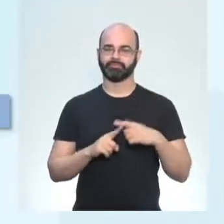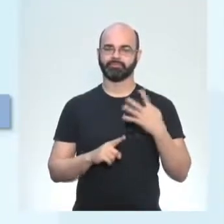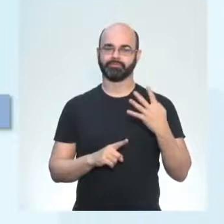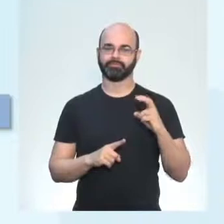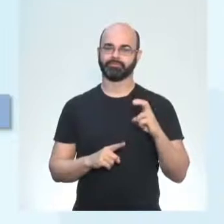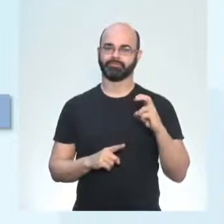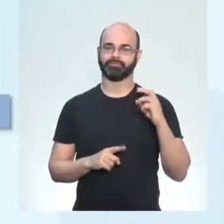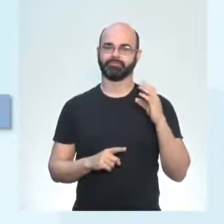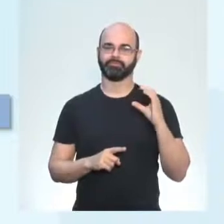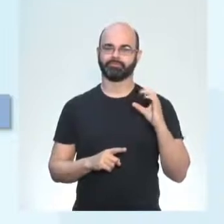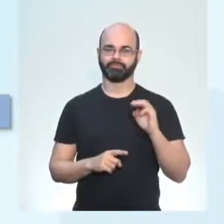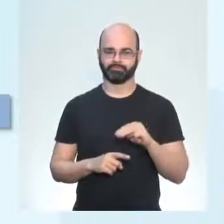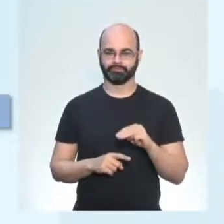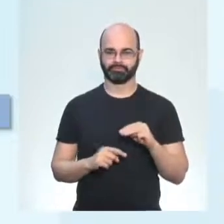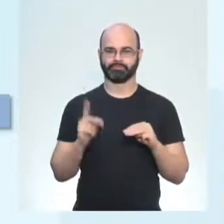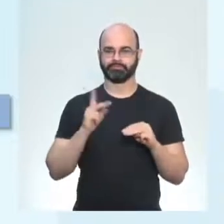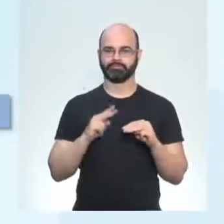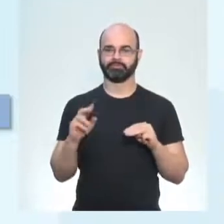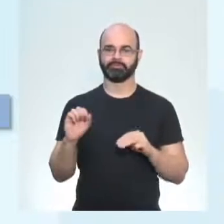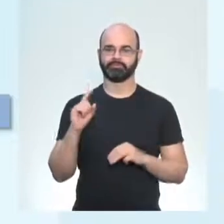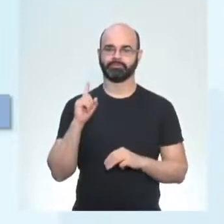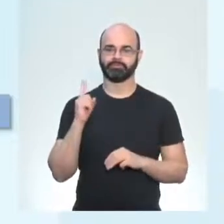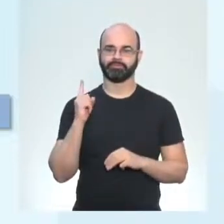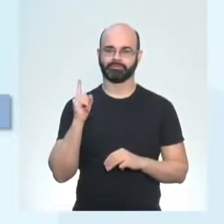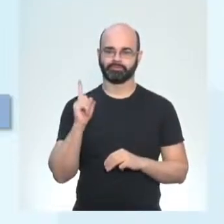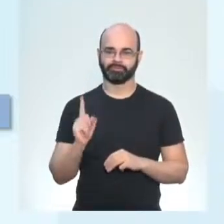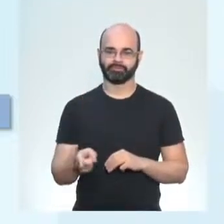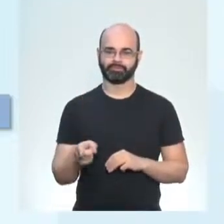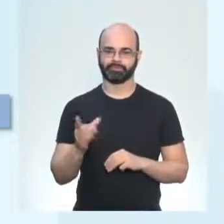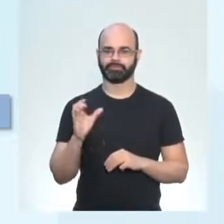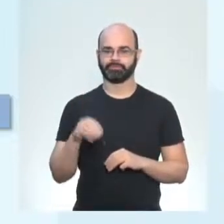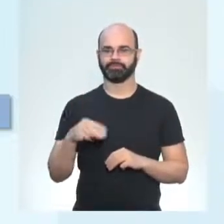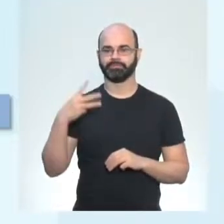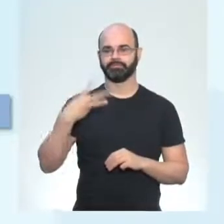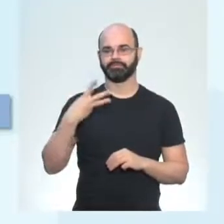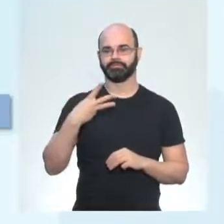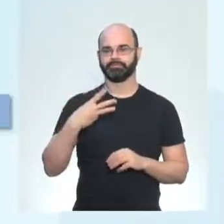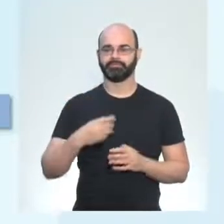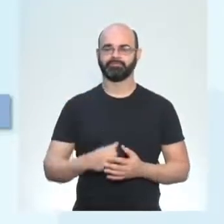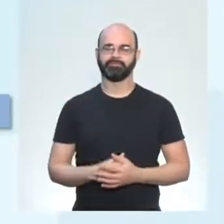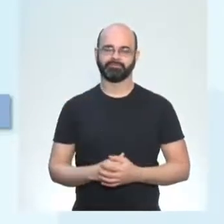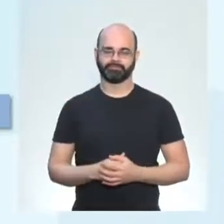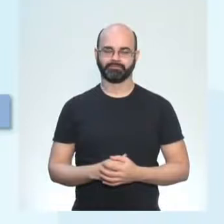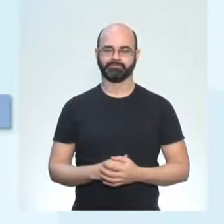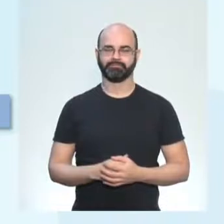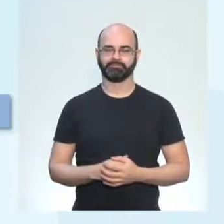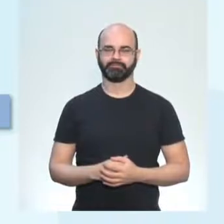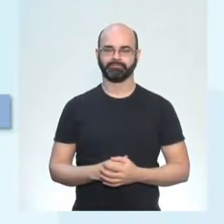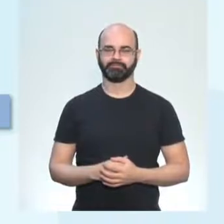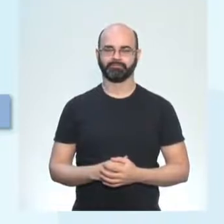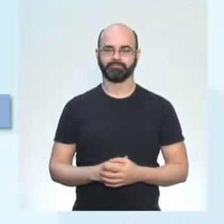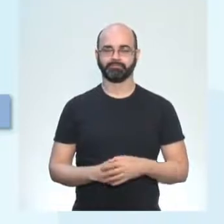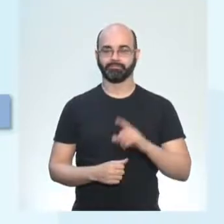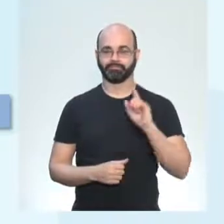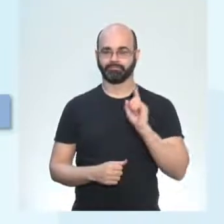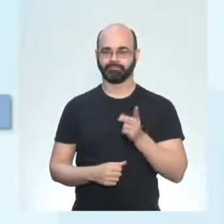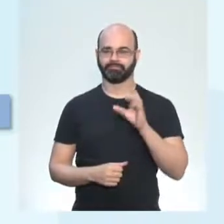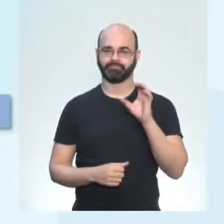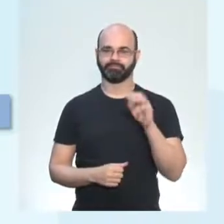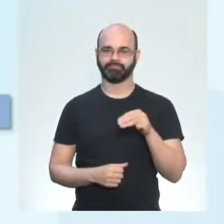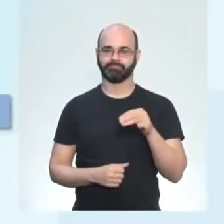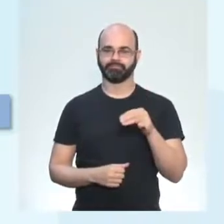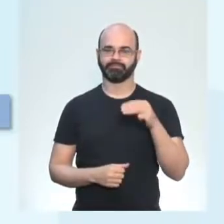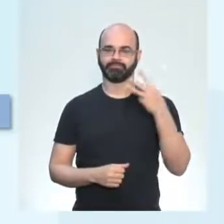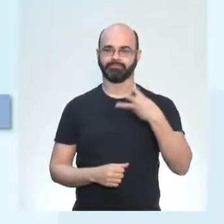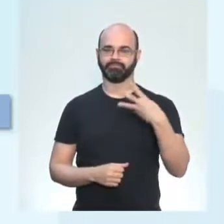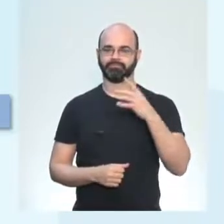45 centímetros é igual a 81 mil centímetros cúbicos, né? E a gente sabe que cada 1000 centímetros cúbicos